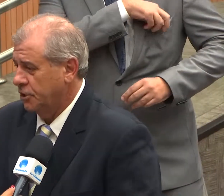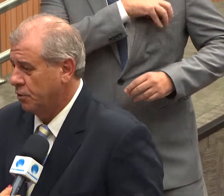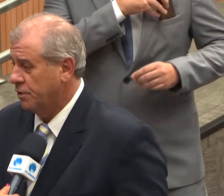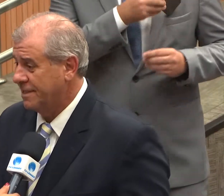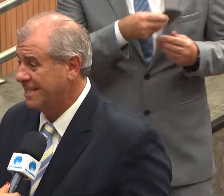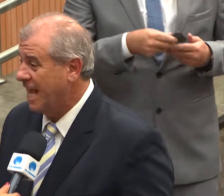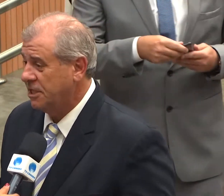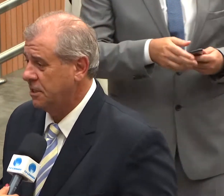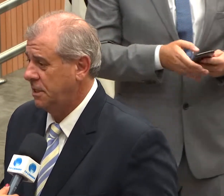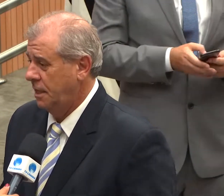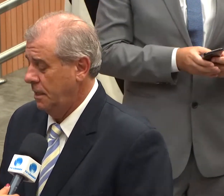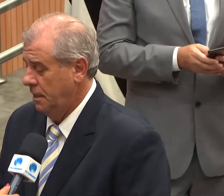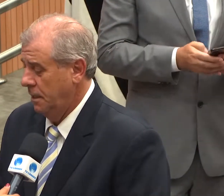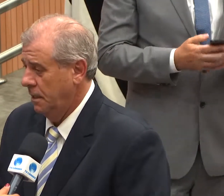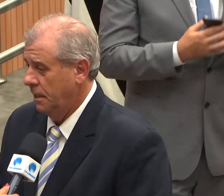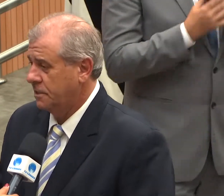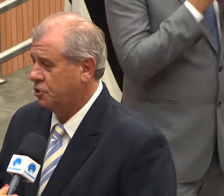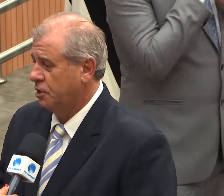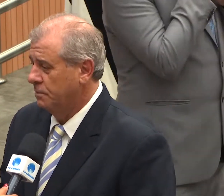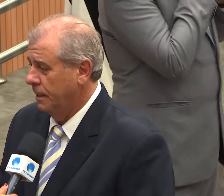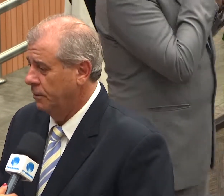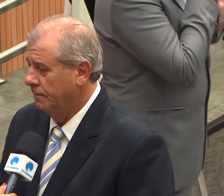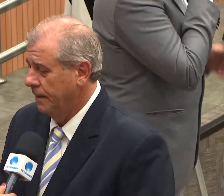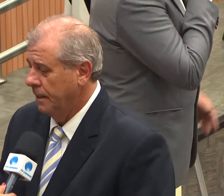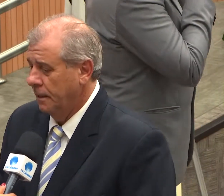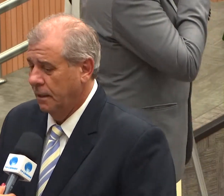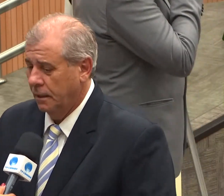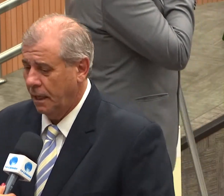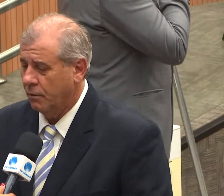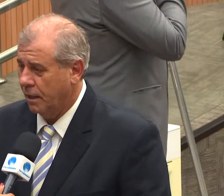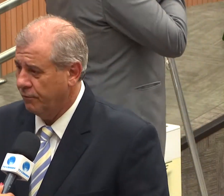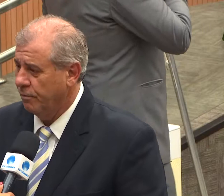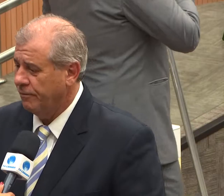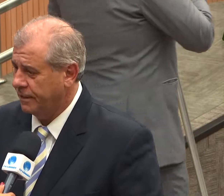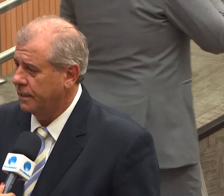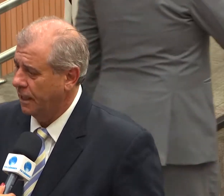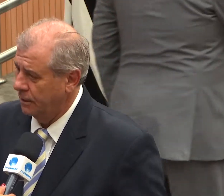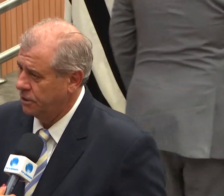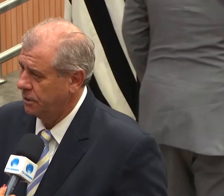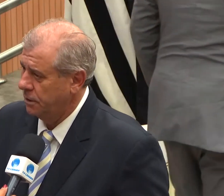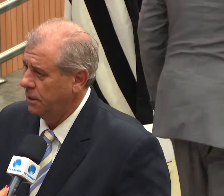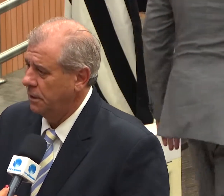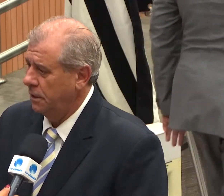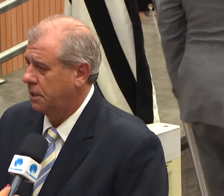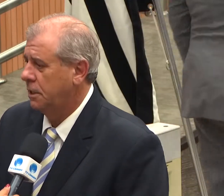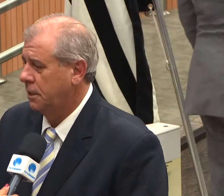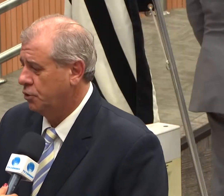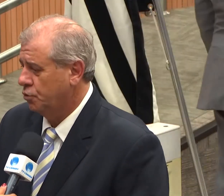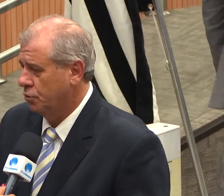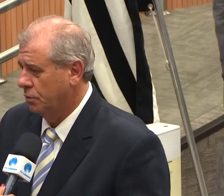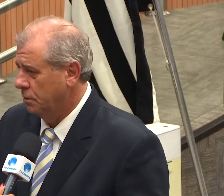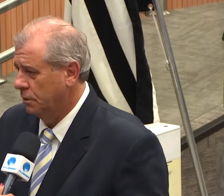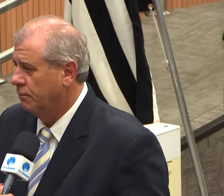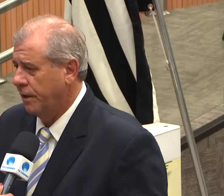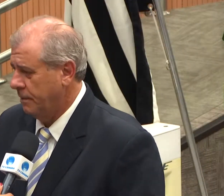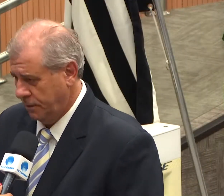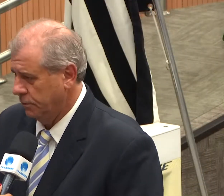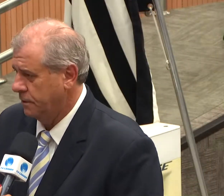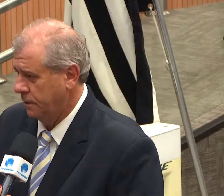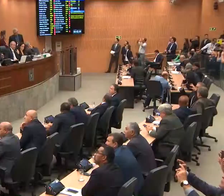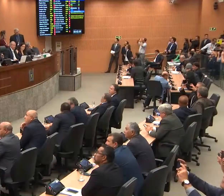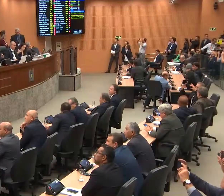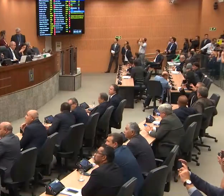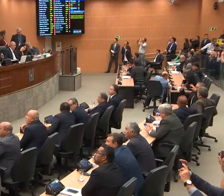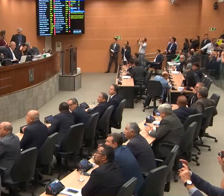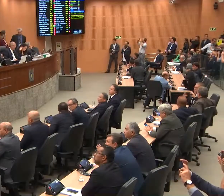da generosidade que é este ser humano. Quero crer que foi uma fatalidade e que isso não venha mais